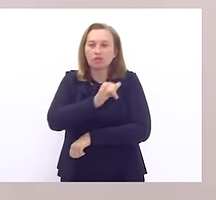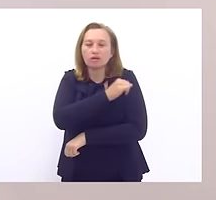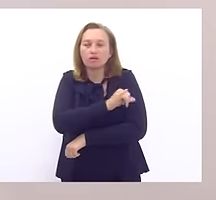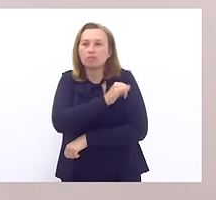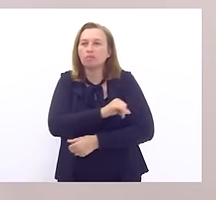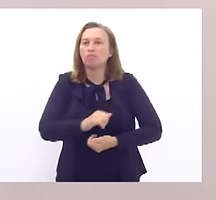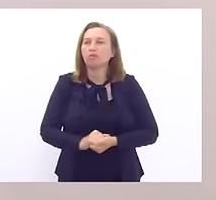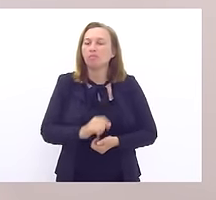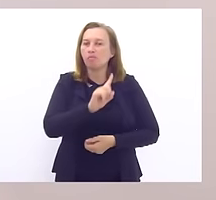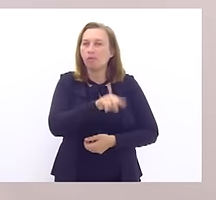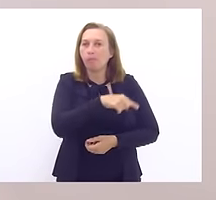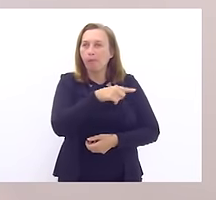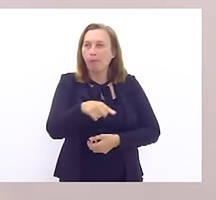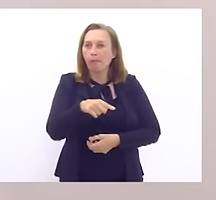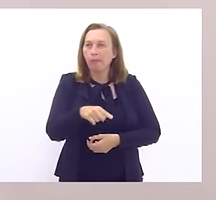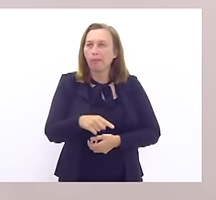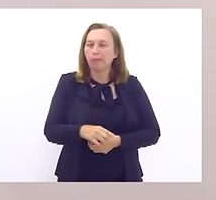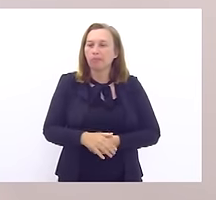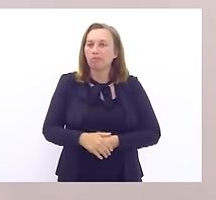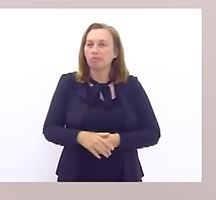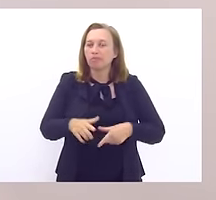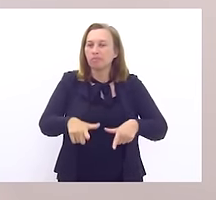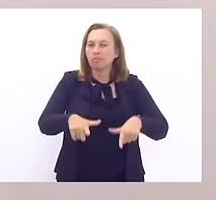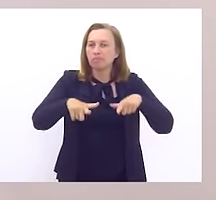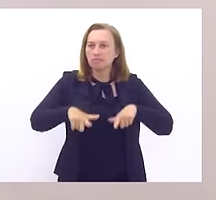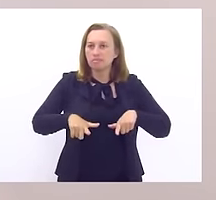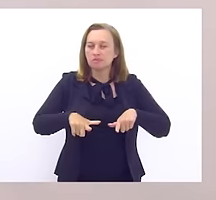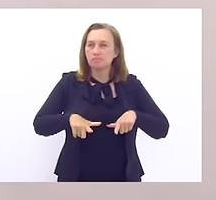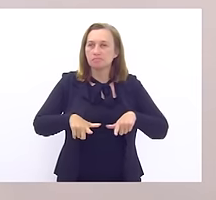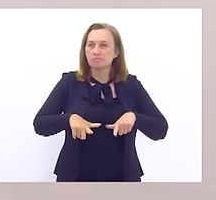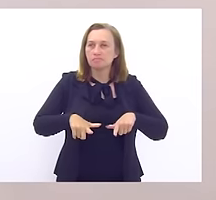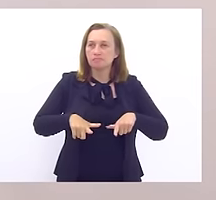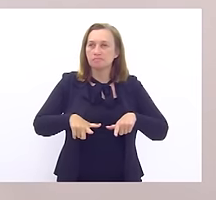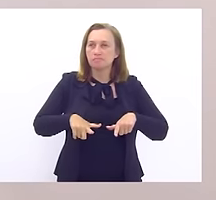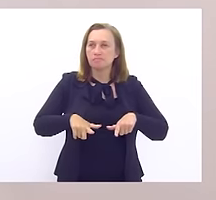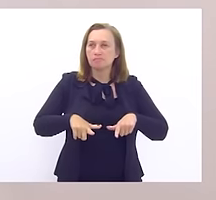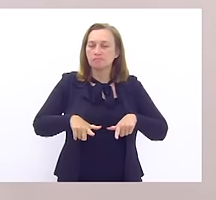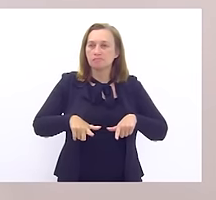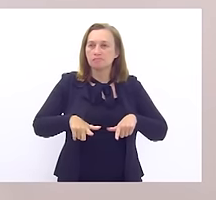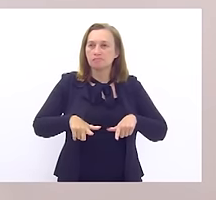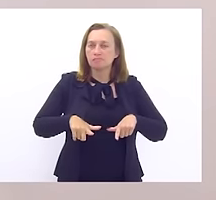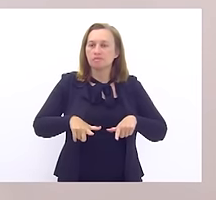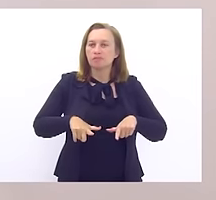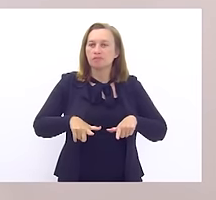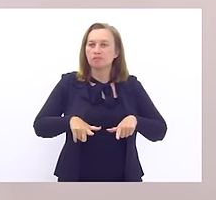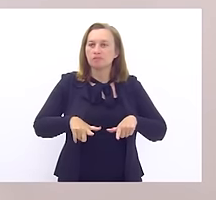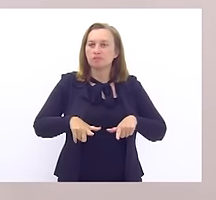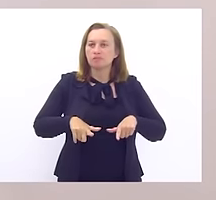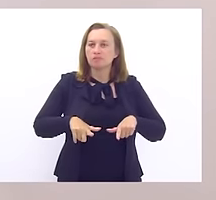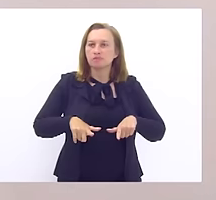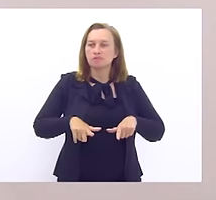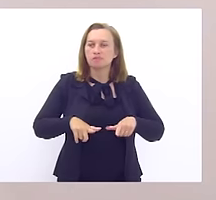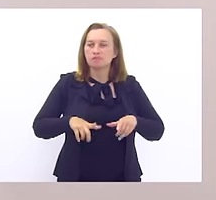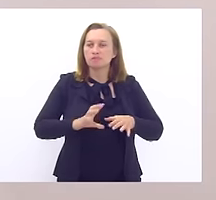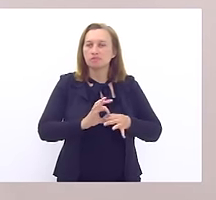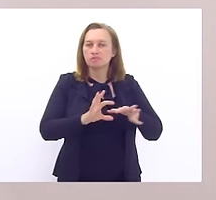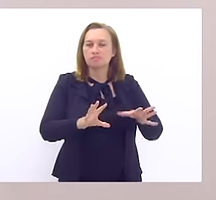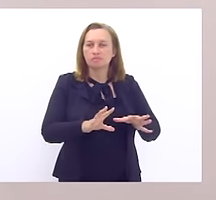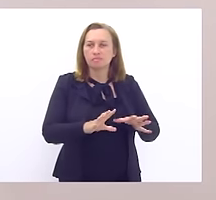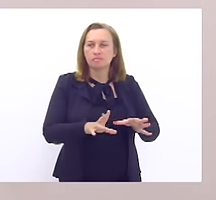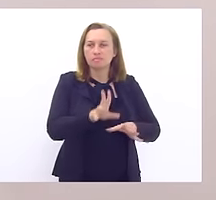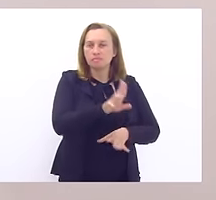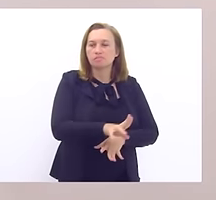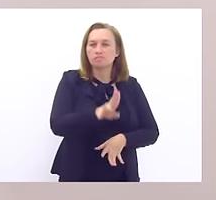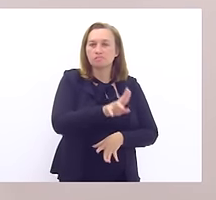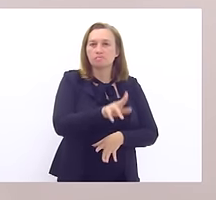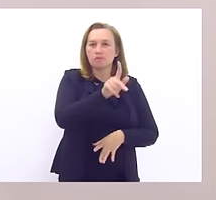ano lo o documento de de certificação de autorização de uso